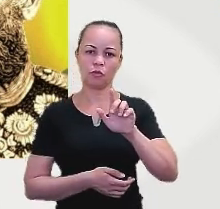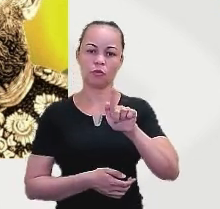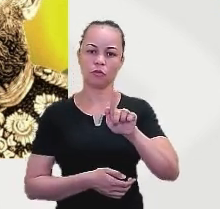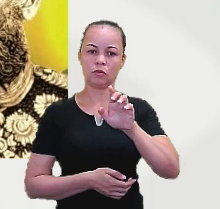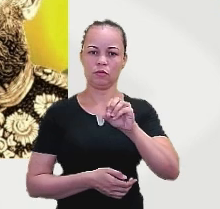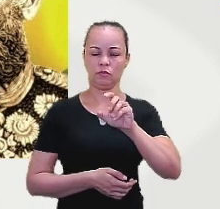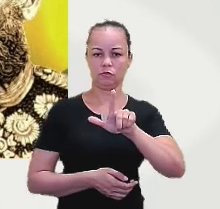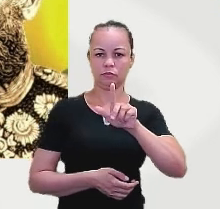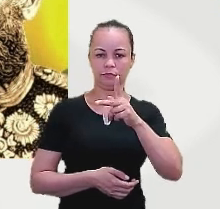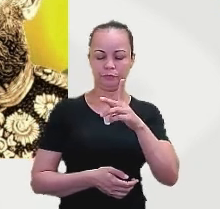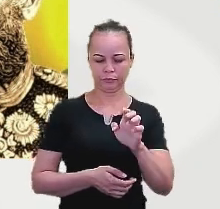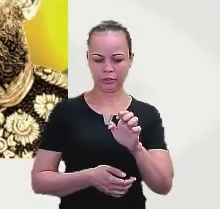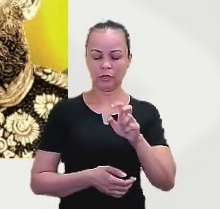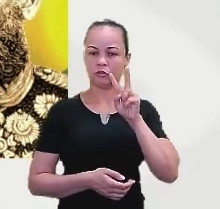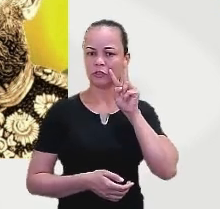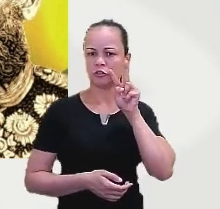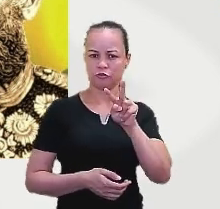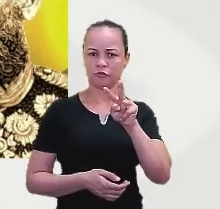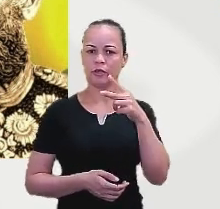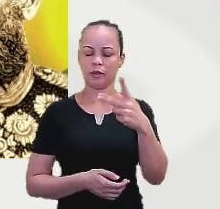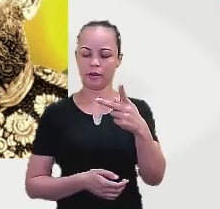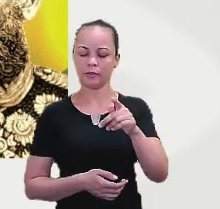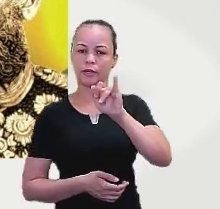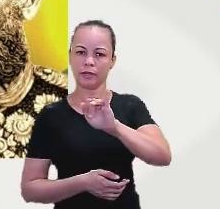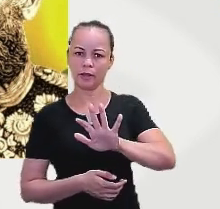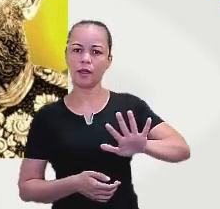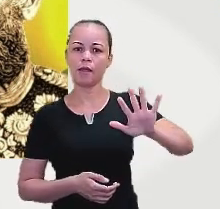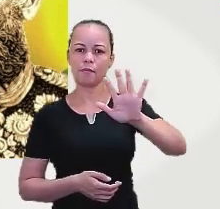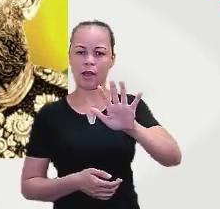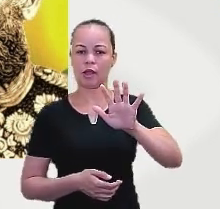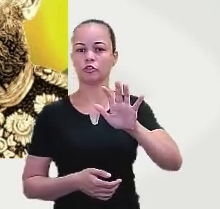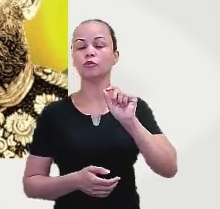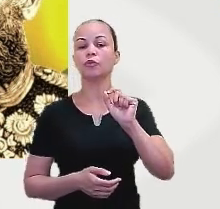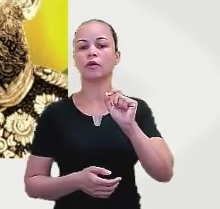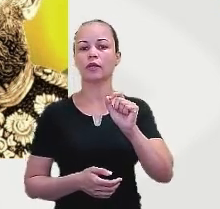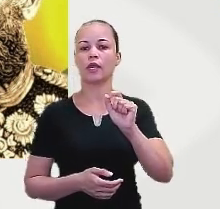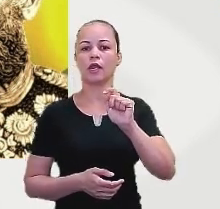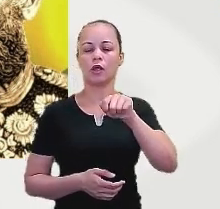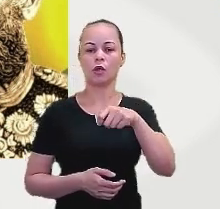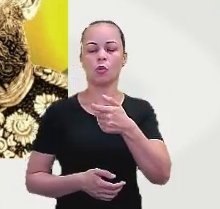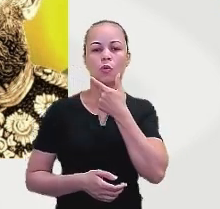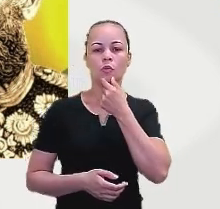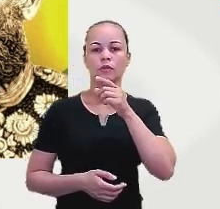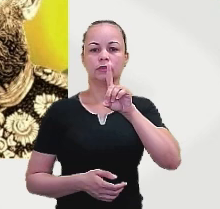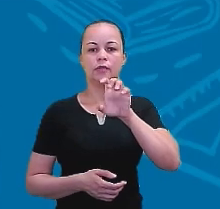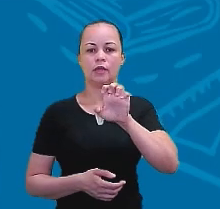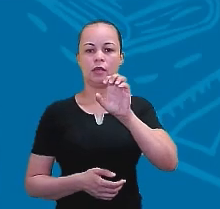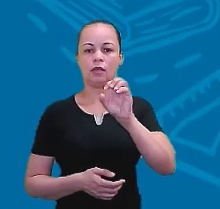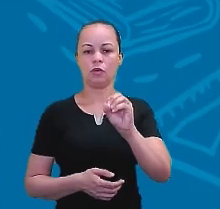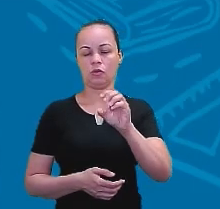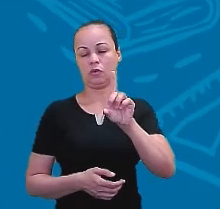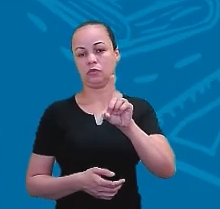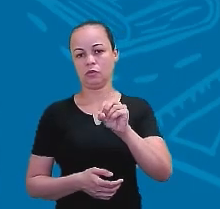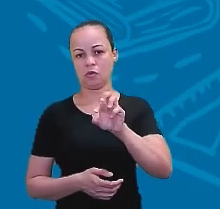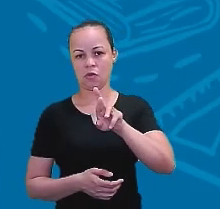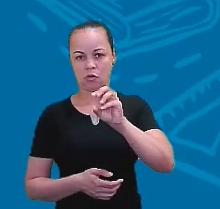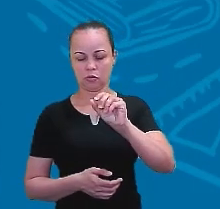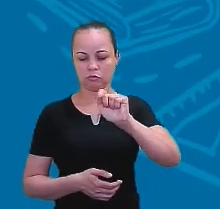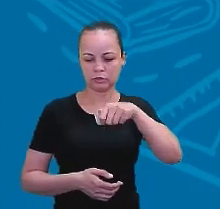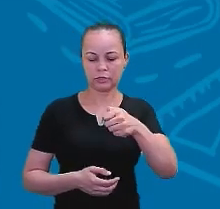Vocês veem aí na imagem o Deodoro da Fonseca e vão compreender que, na